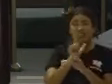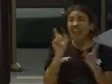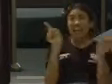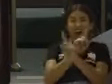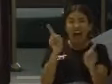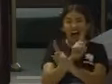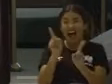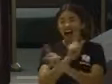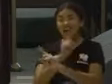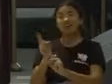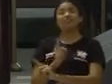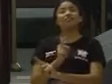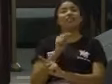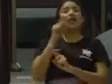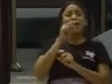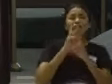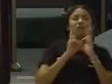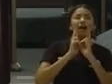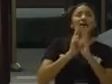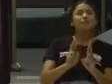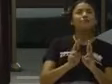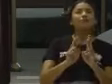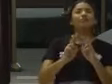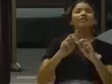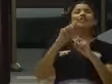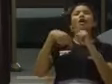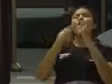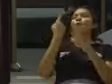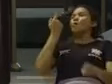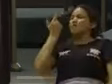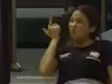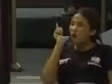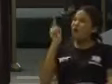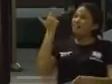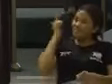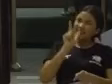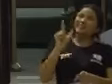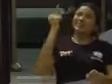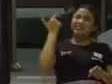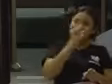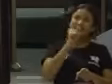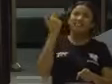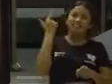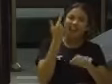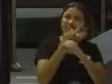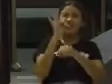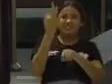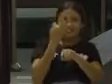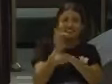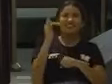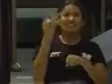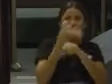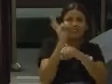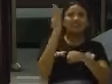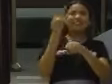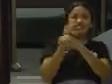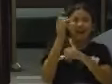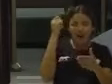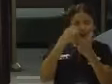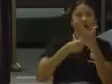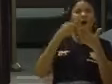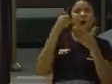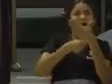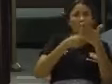vai suportar, e você sai do outro lado como ouro refinado pelo fogo. O que é isso? Porque ele foi até